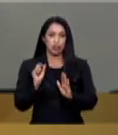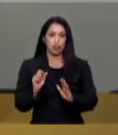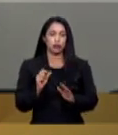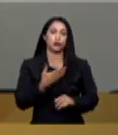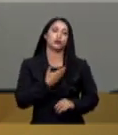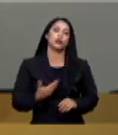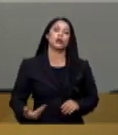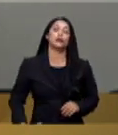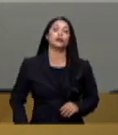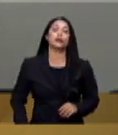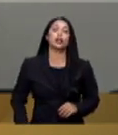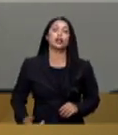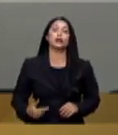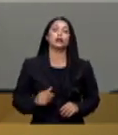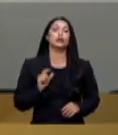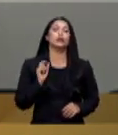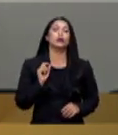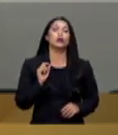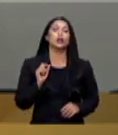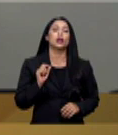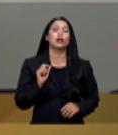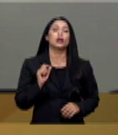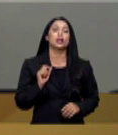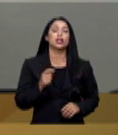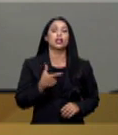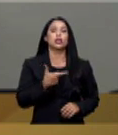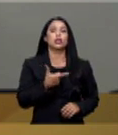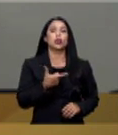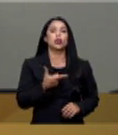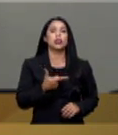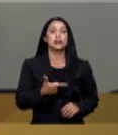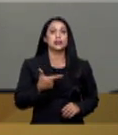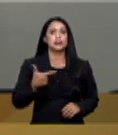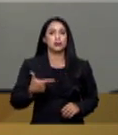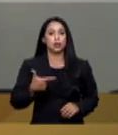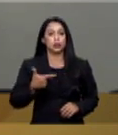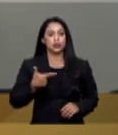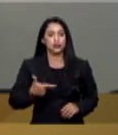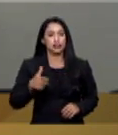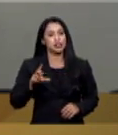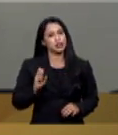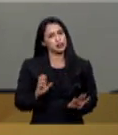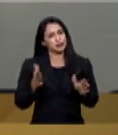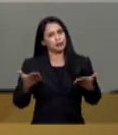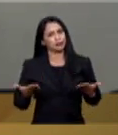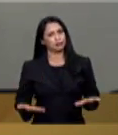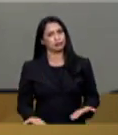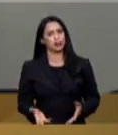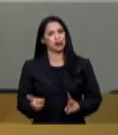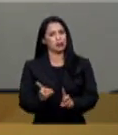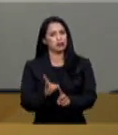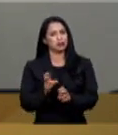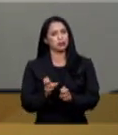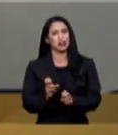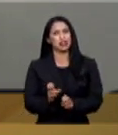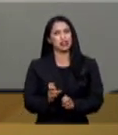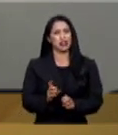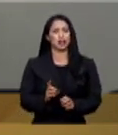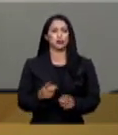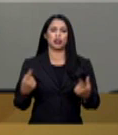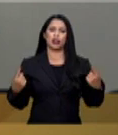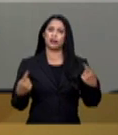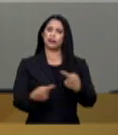do governador, em 2025. Portanto, tem toda a pertinência, não apenas a declaração